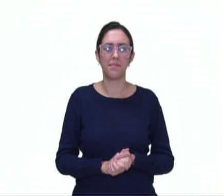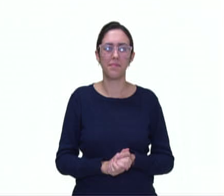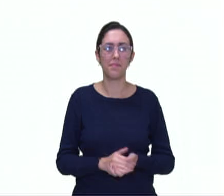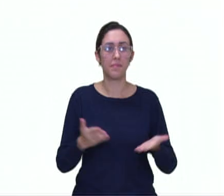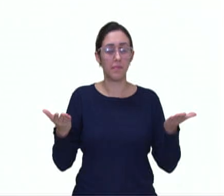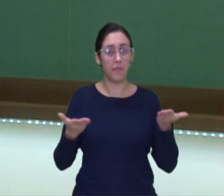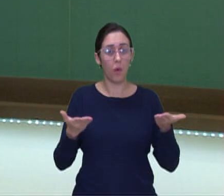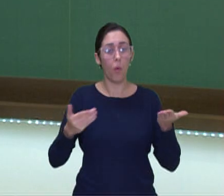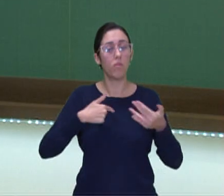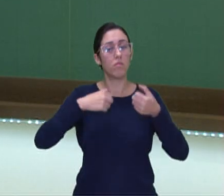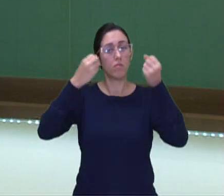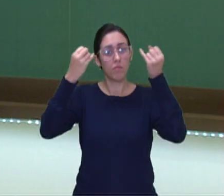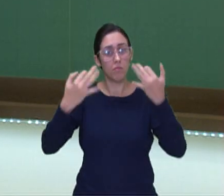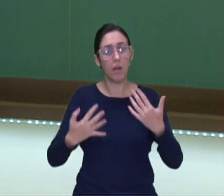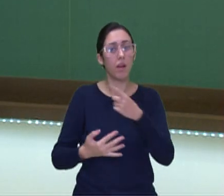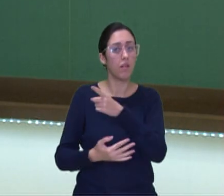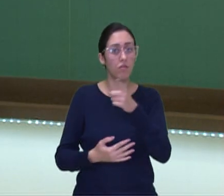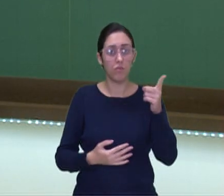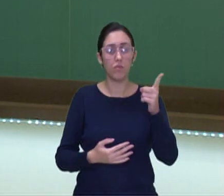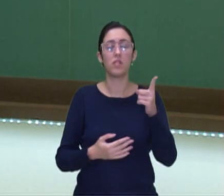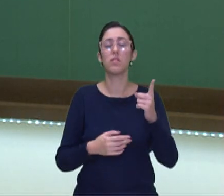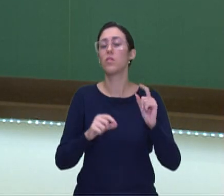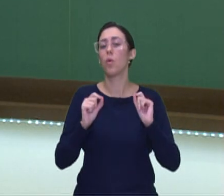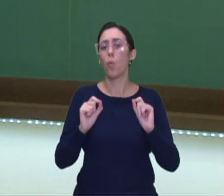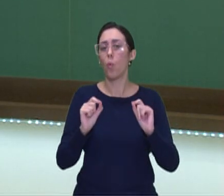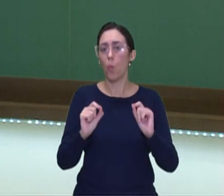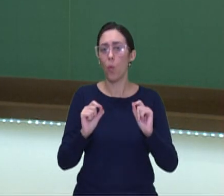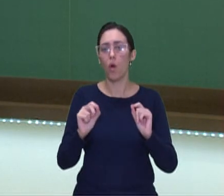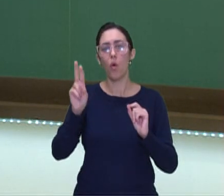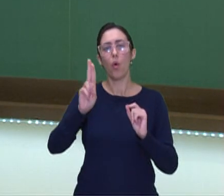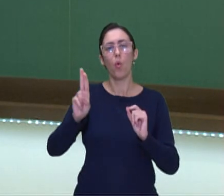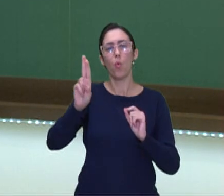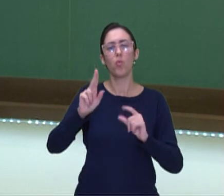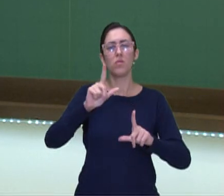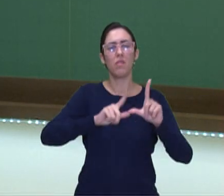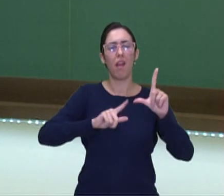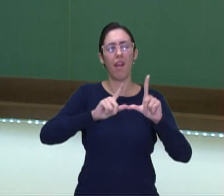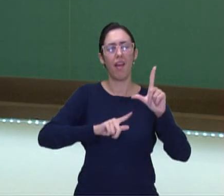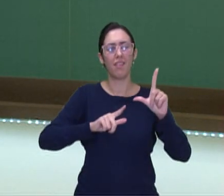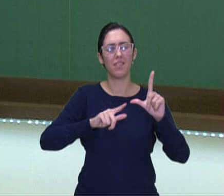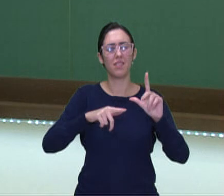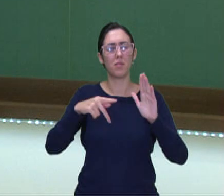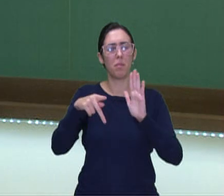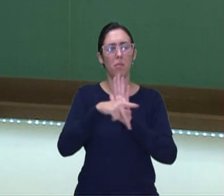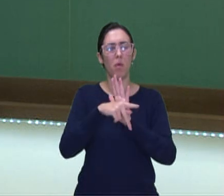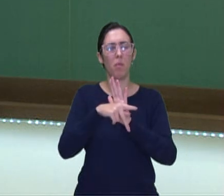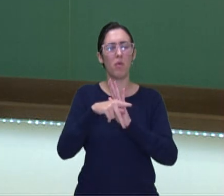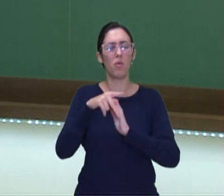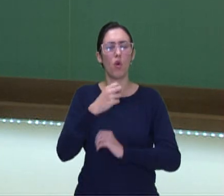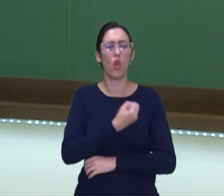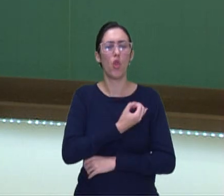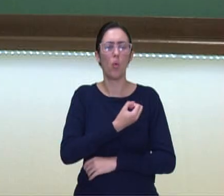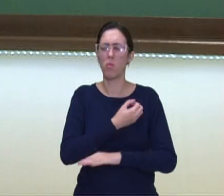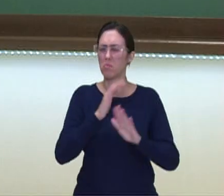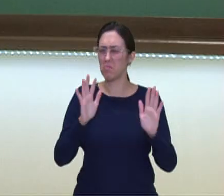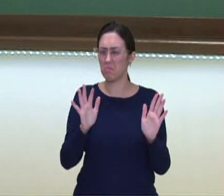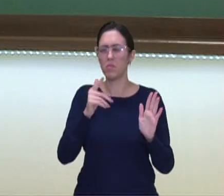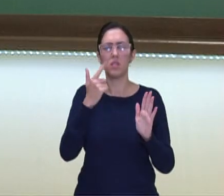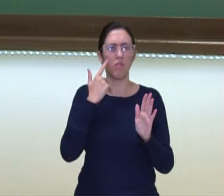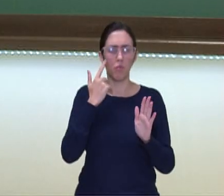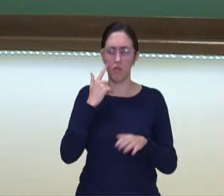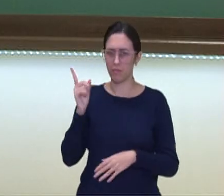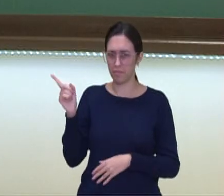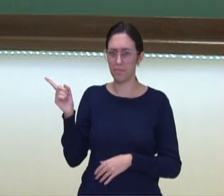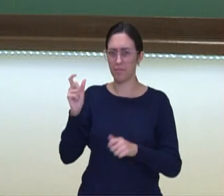Agora eu quero conversar um pouquinho com você sobre o uso de letras para representar números. Então acompanhe a história comigo, a anotação que tem aí no